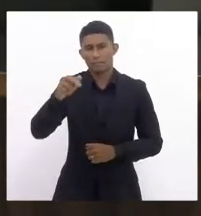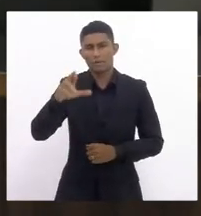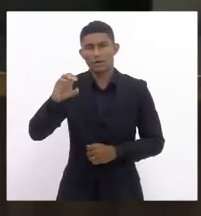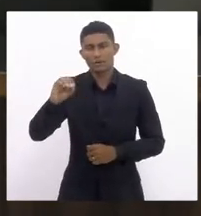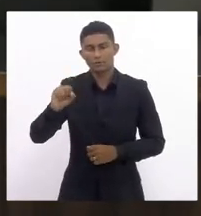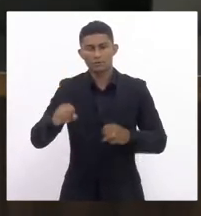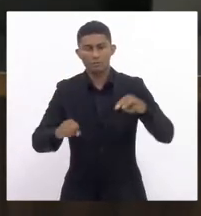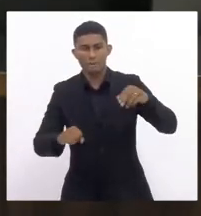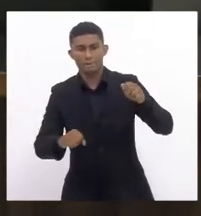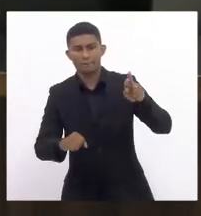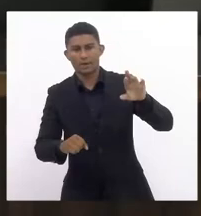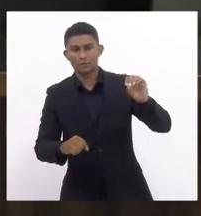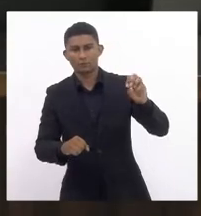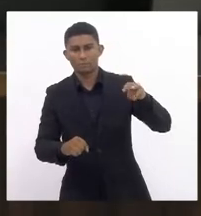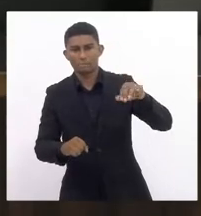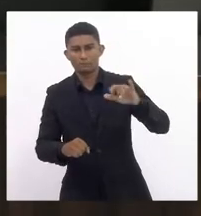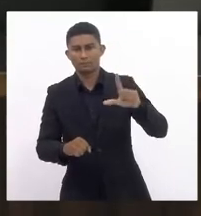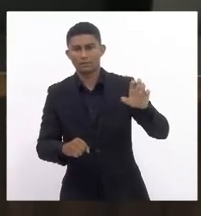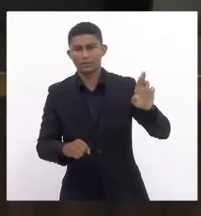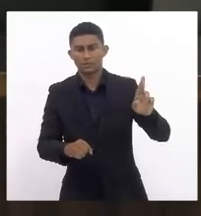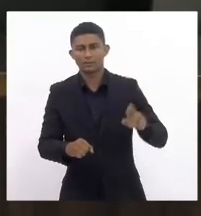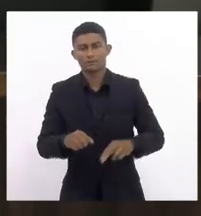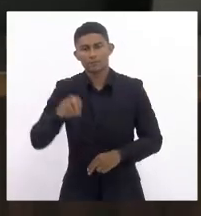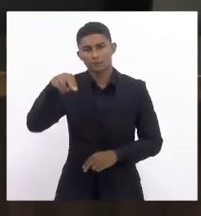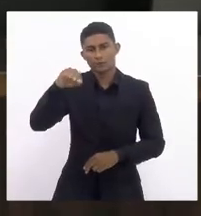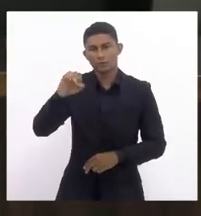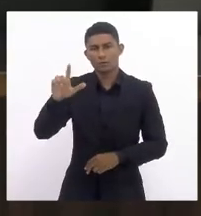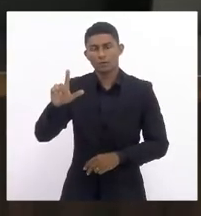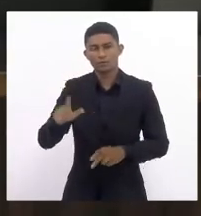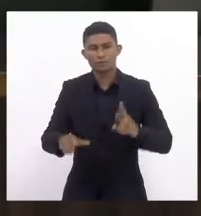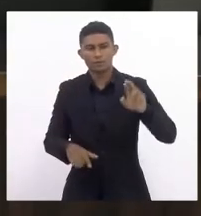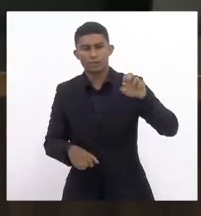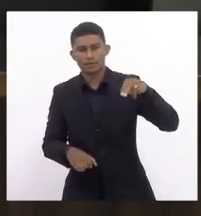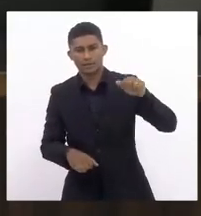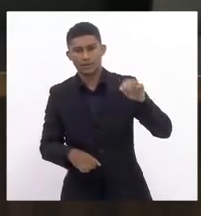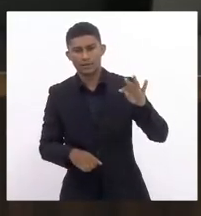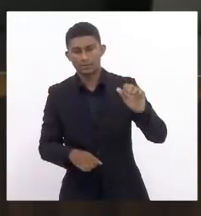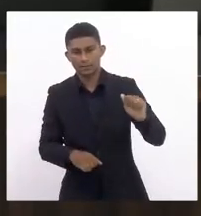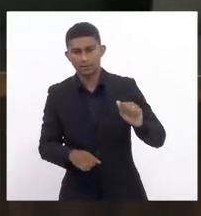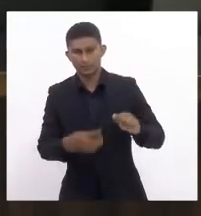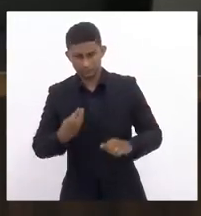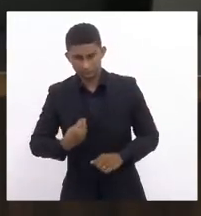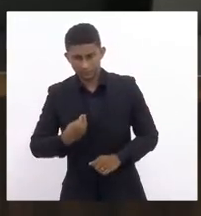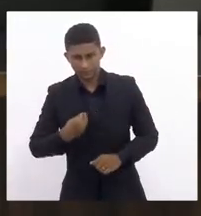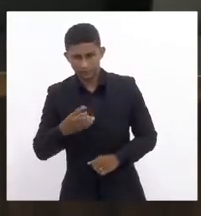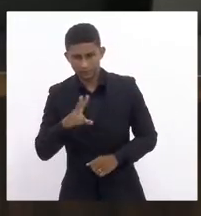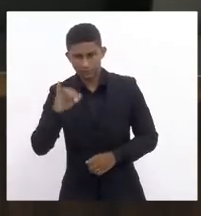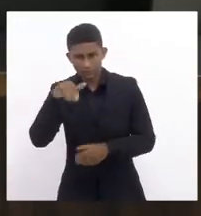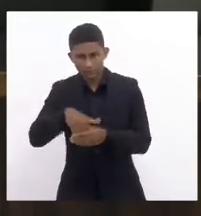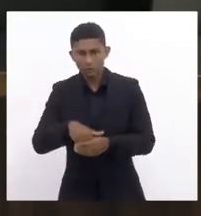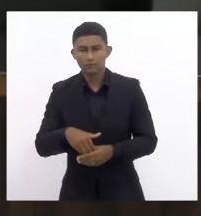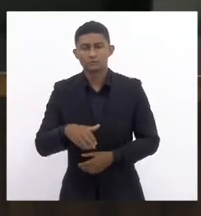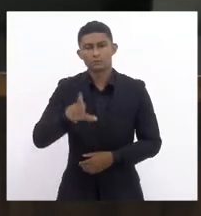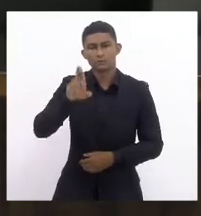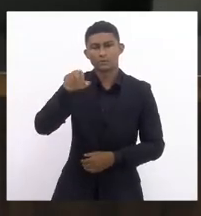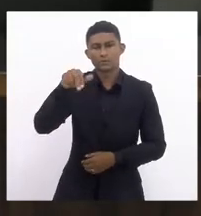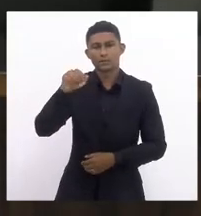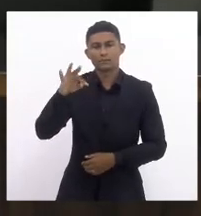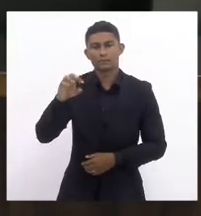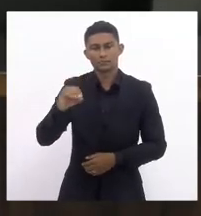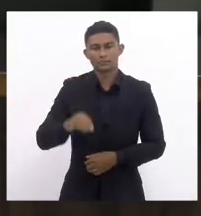deputado Marcos Miller, deputado Noel de Carvalho, deputada Renata Souza, presente, vai votar, deputado Renato